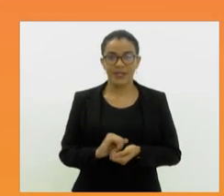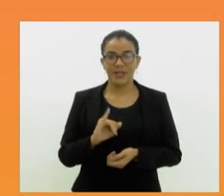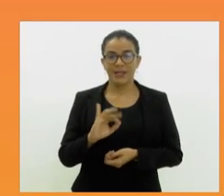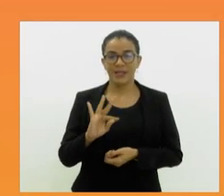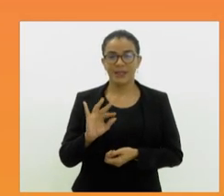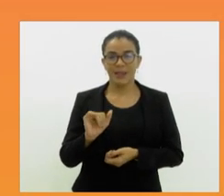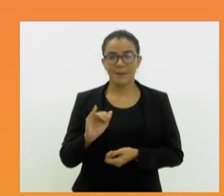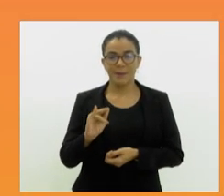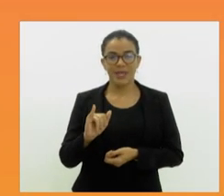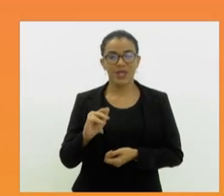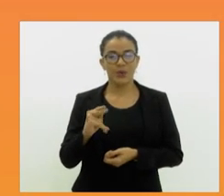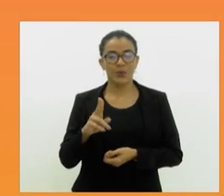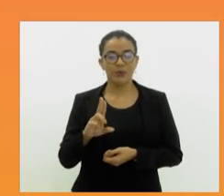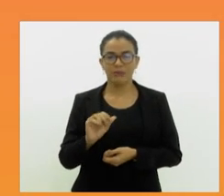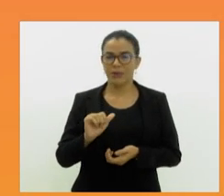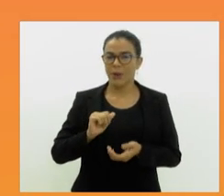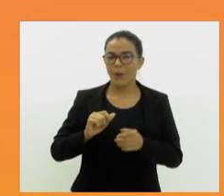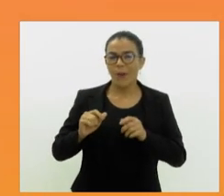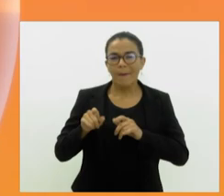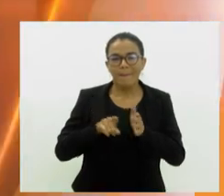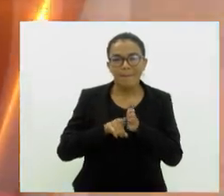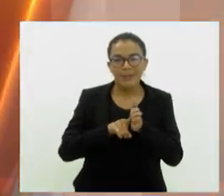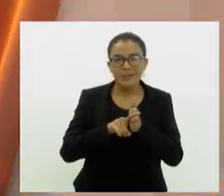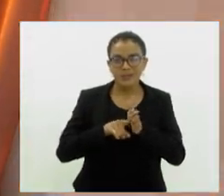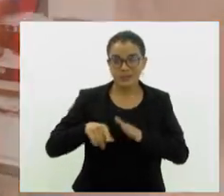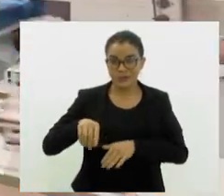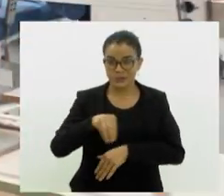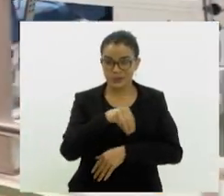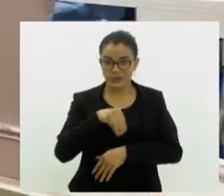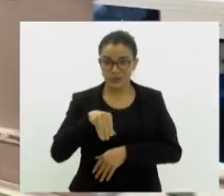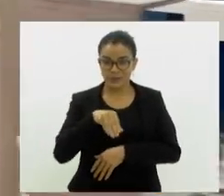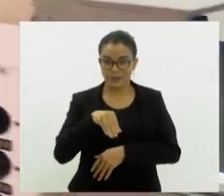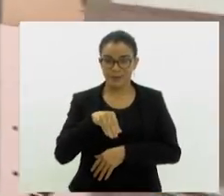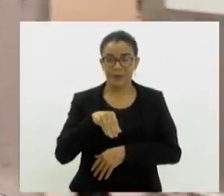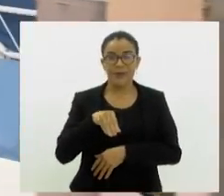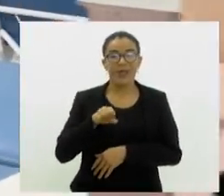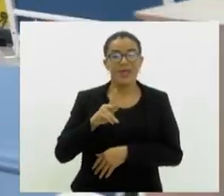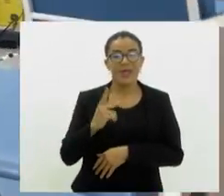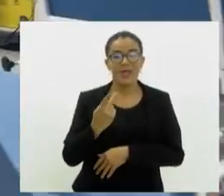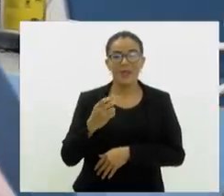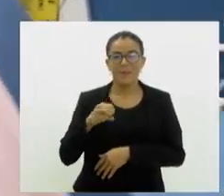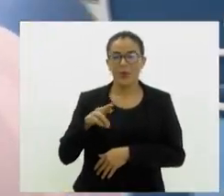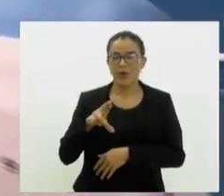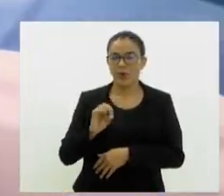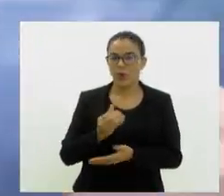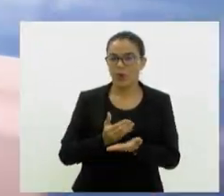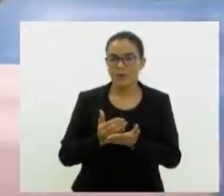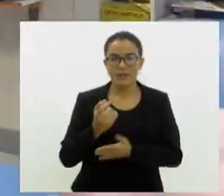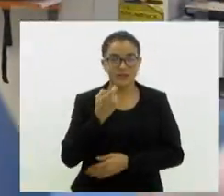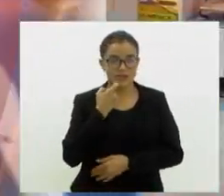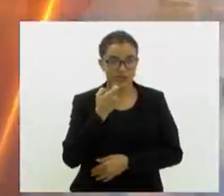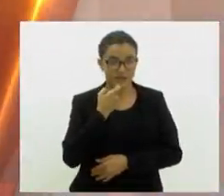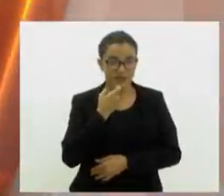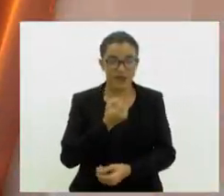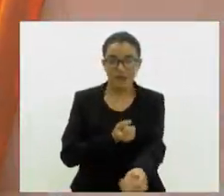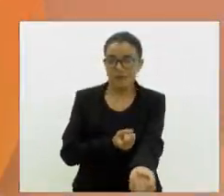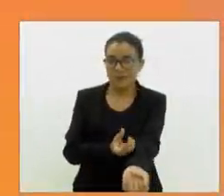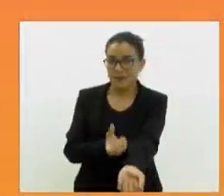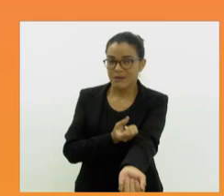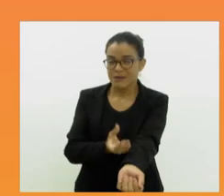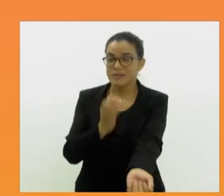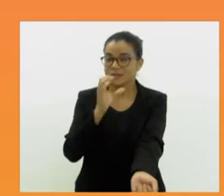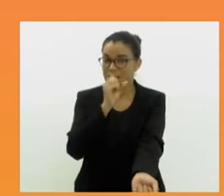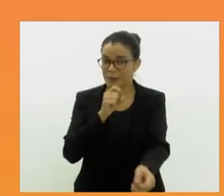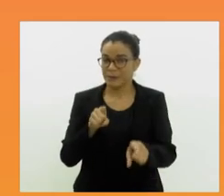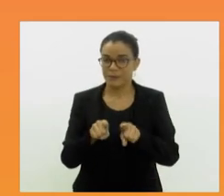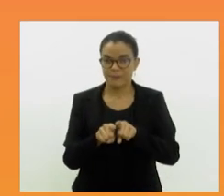Itaperuna já conta com laboratório de pesquisa em solo. Hemorrio lança dia D de doação de sangue neste sábado. Casa do